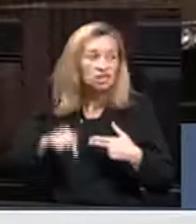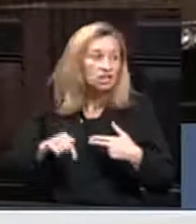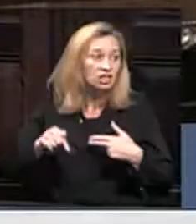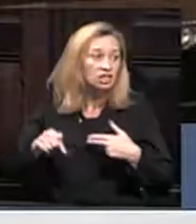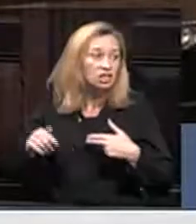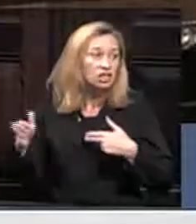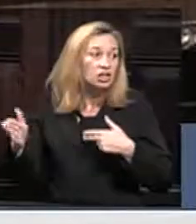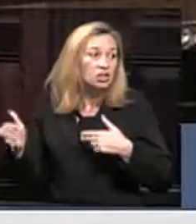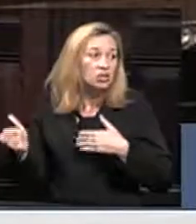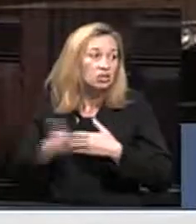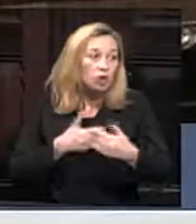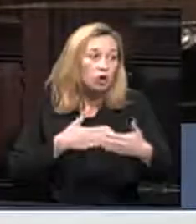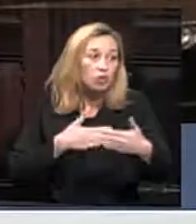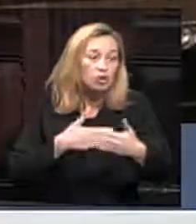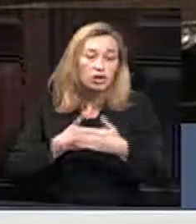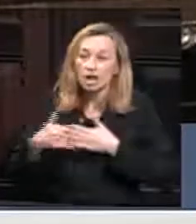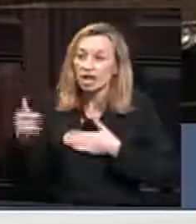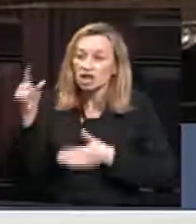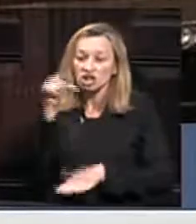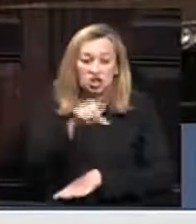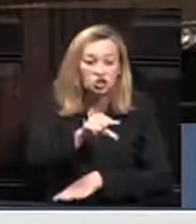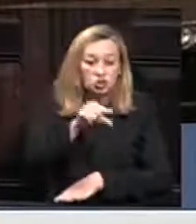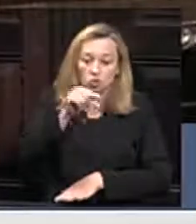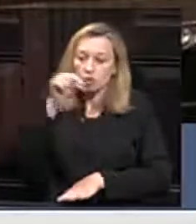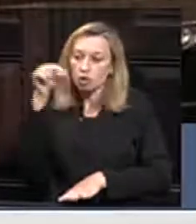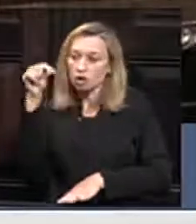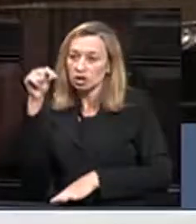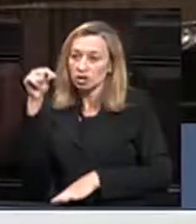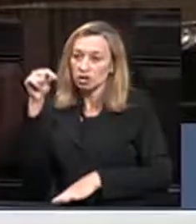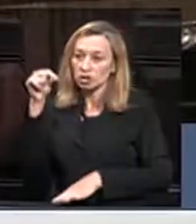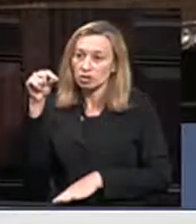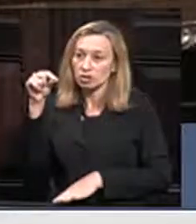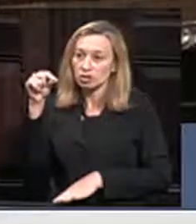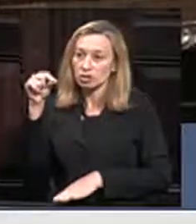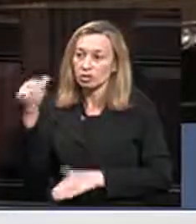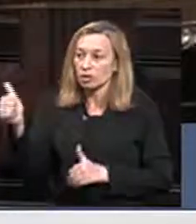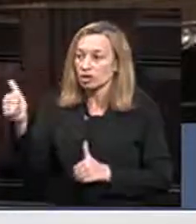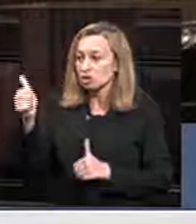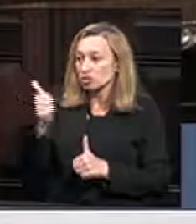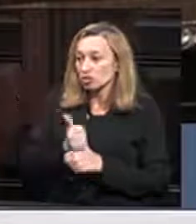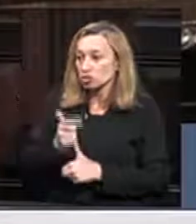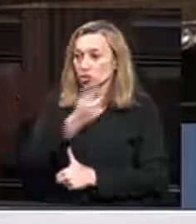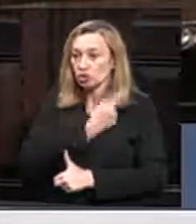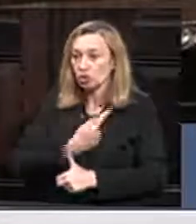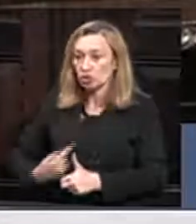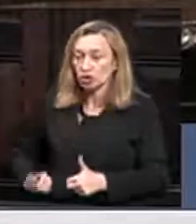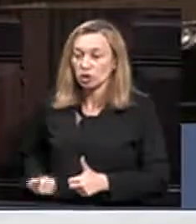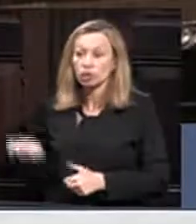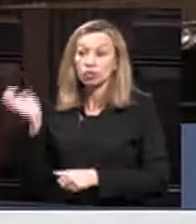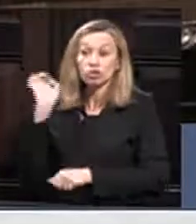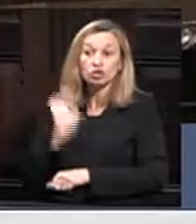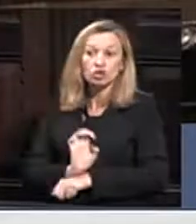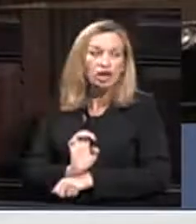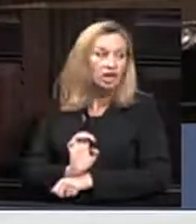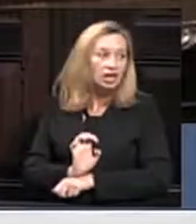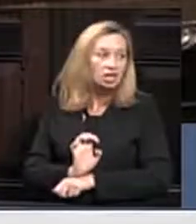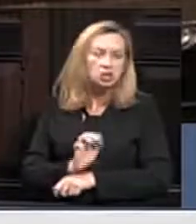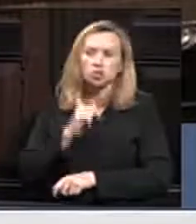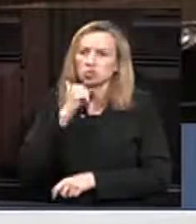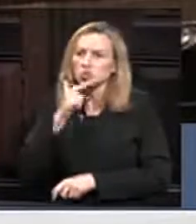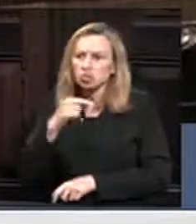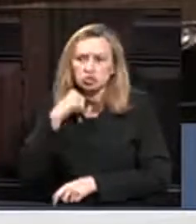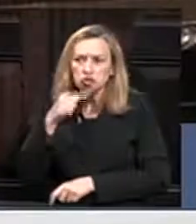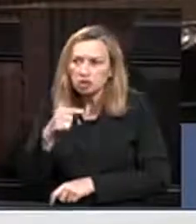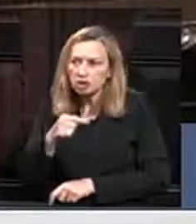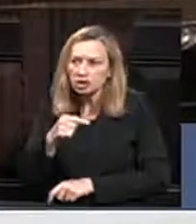que fosse o escolhido para ocupar o cargo de governador do Estado, não há dúvida